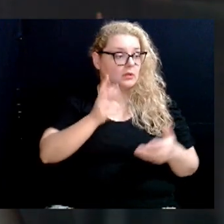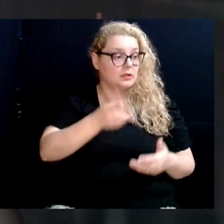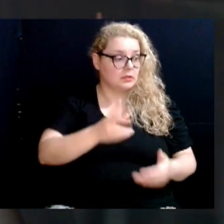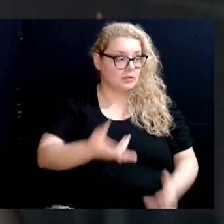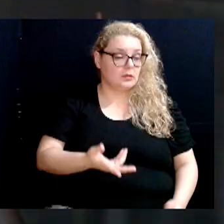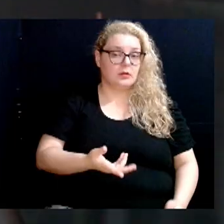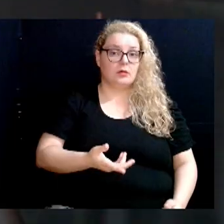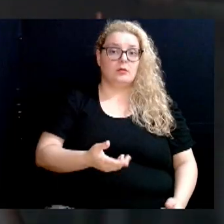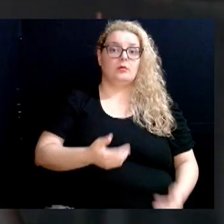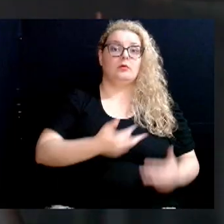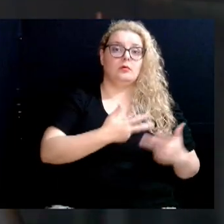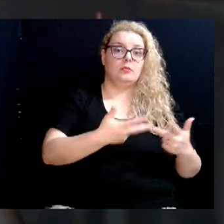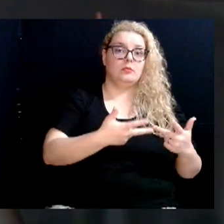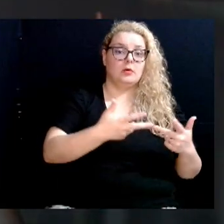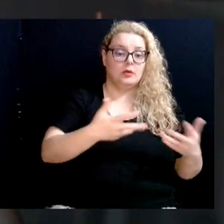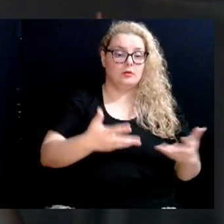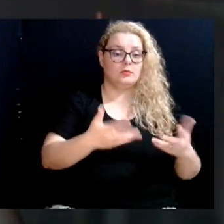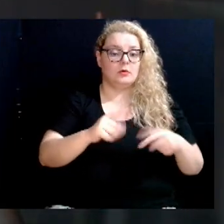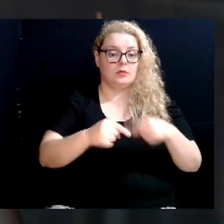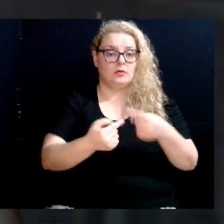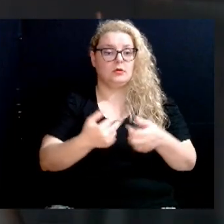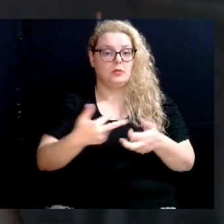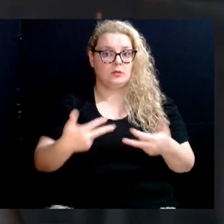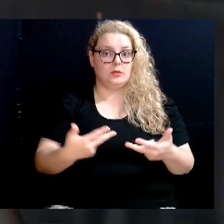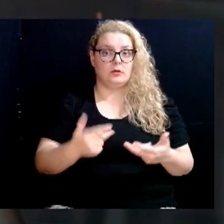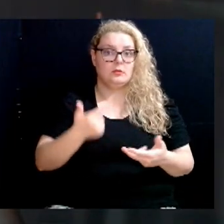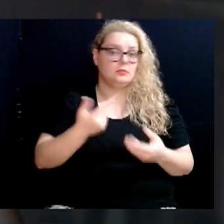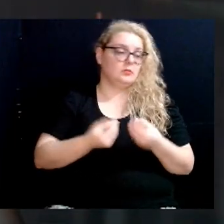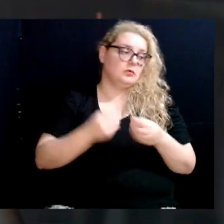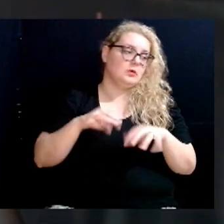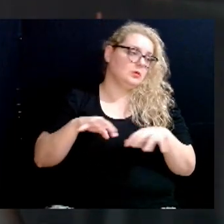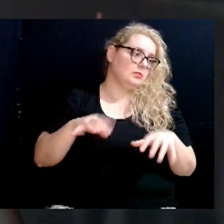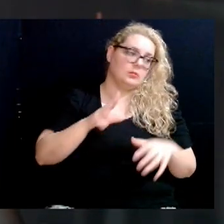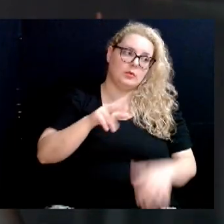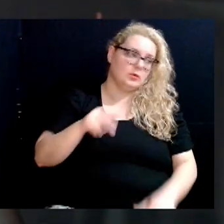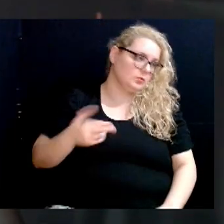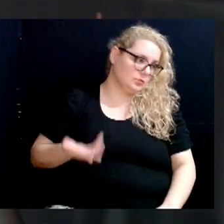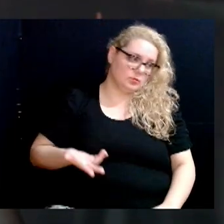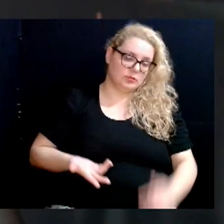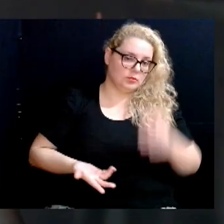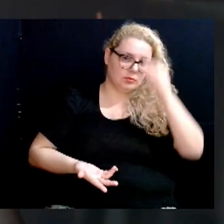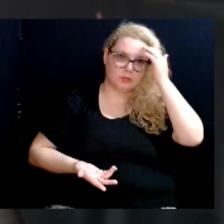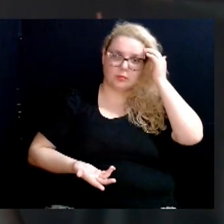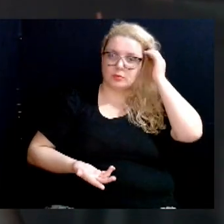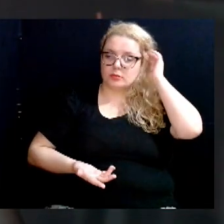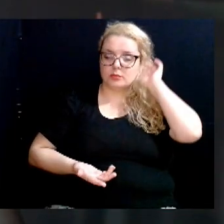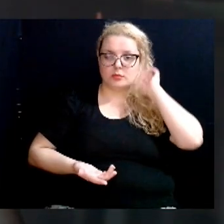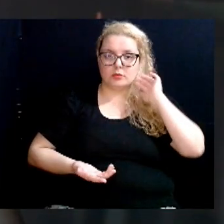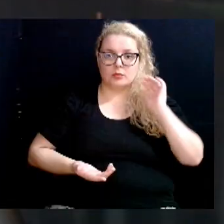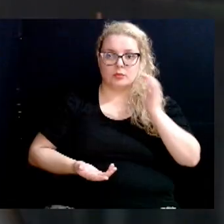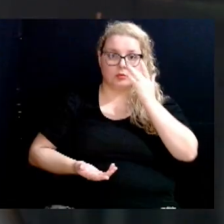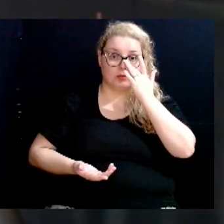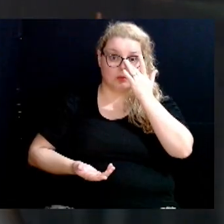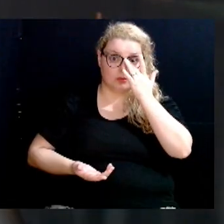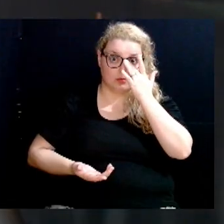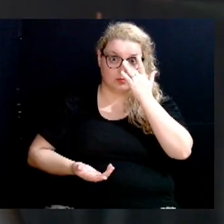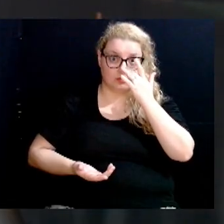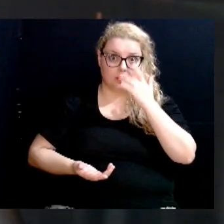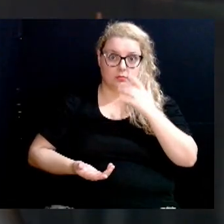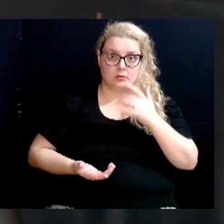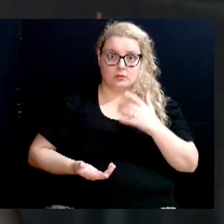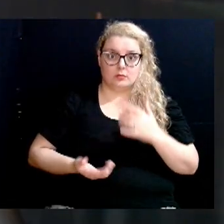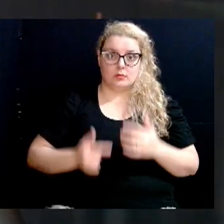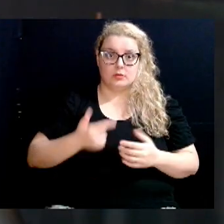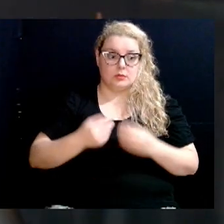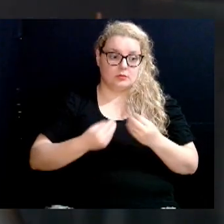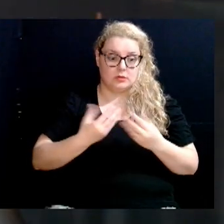a outra. Não tem como a gente separar uma coisa da outra nunca. Você não veste a sua psique quando você acorda, nem